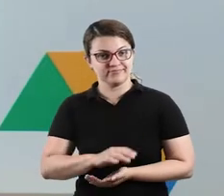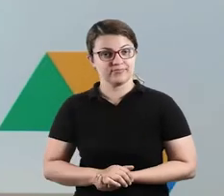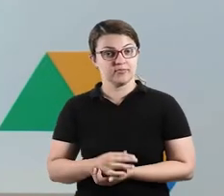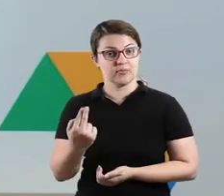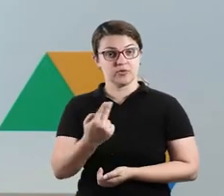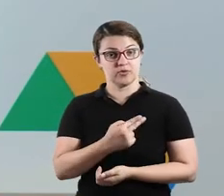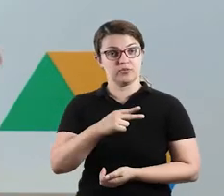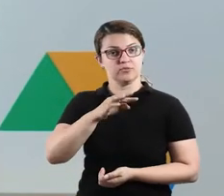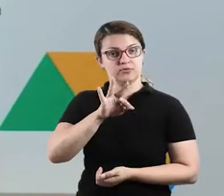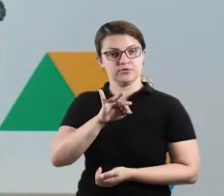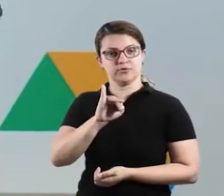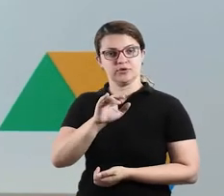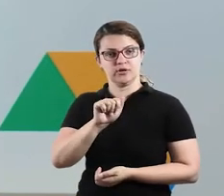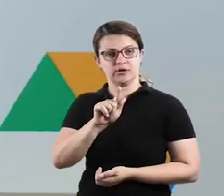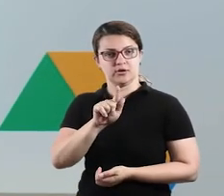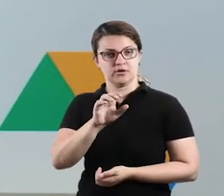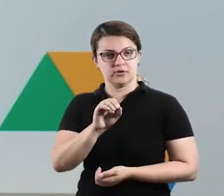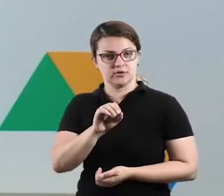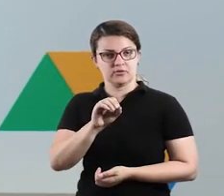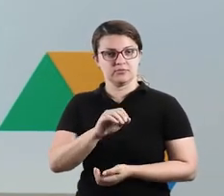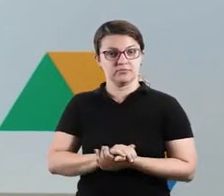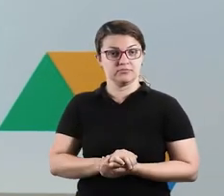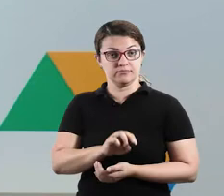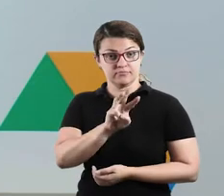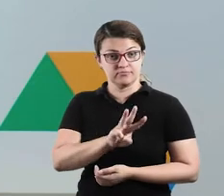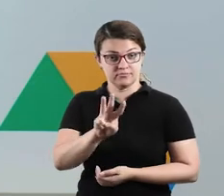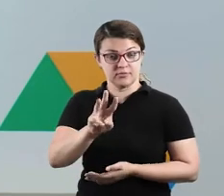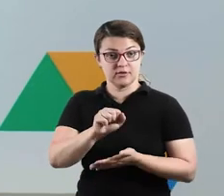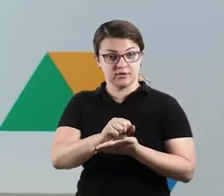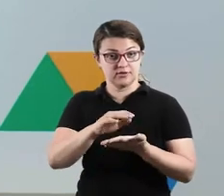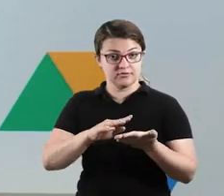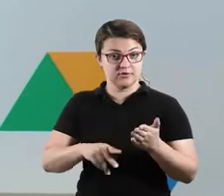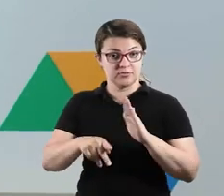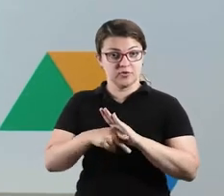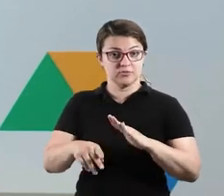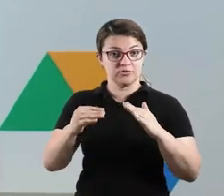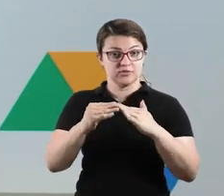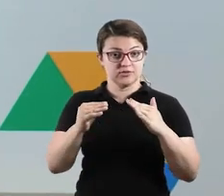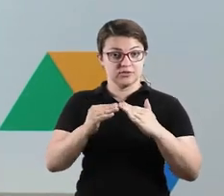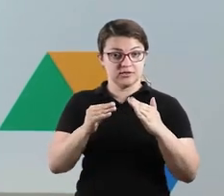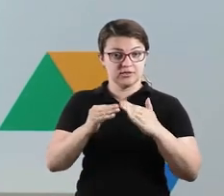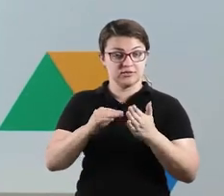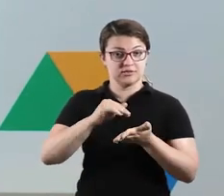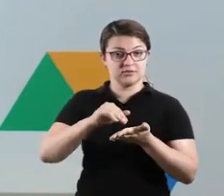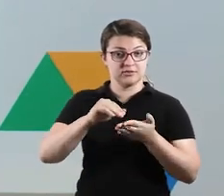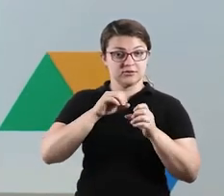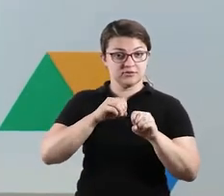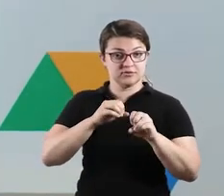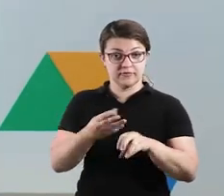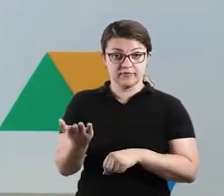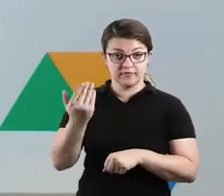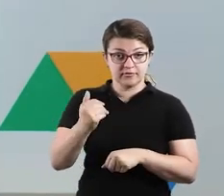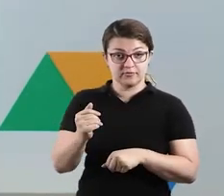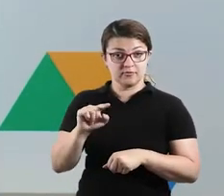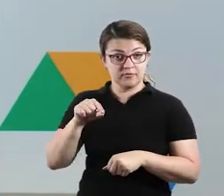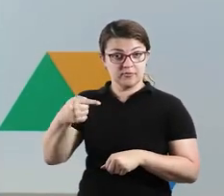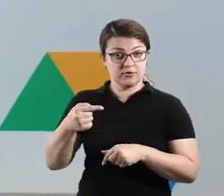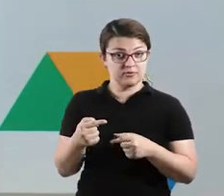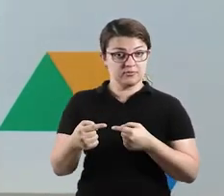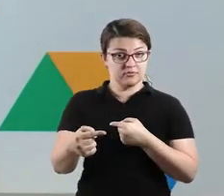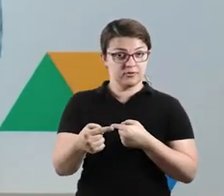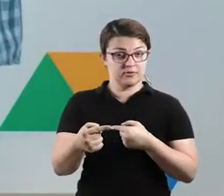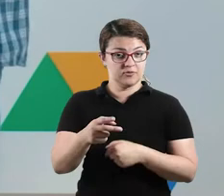Fala galerinha, eu sou o professor Thiago, diretamente do link Lição de Casa da Secretaria de Educação. Vamos para mais uma semana do quinto